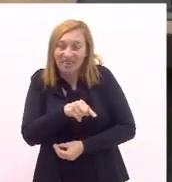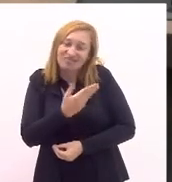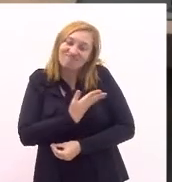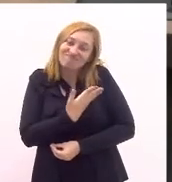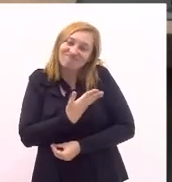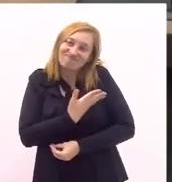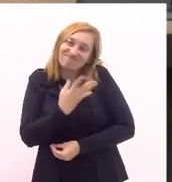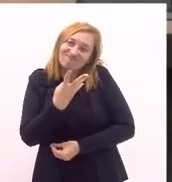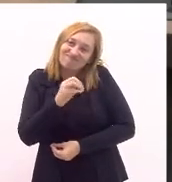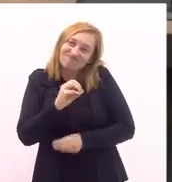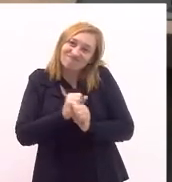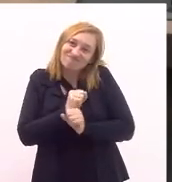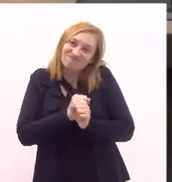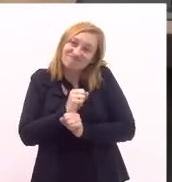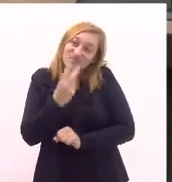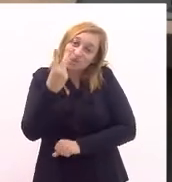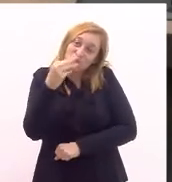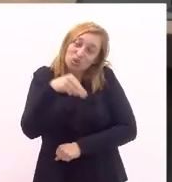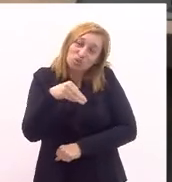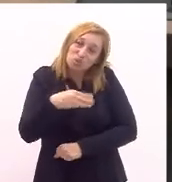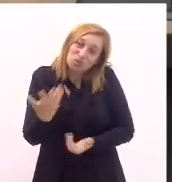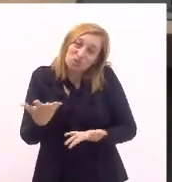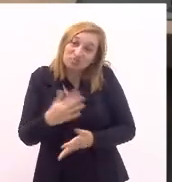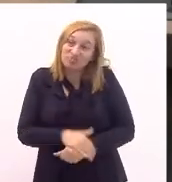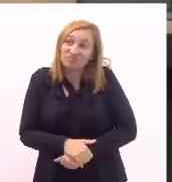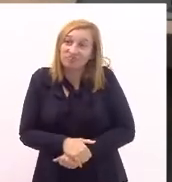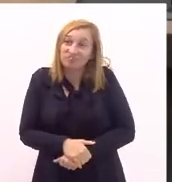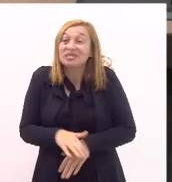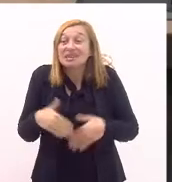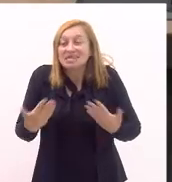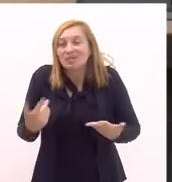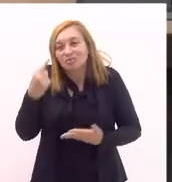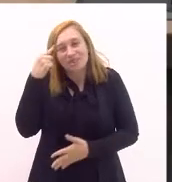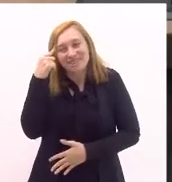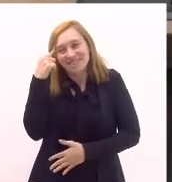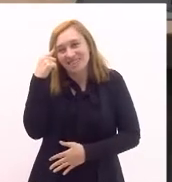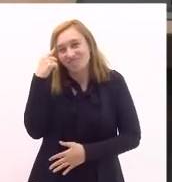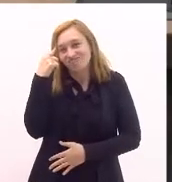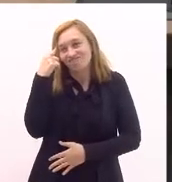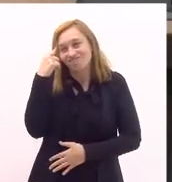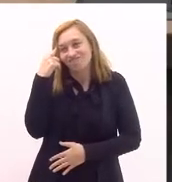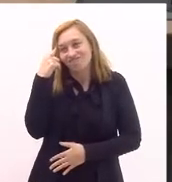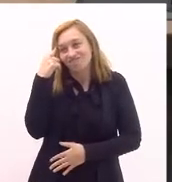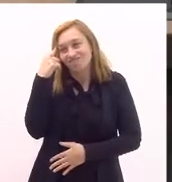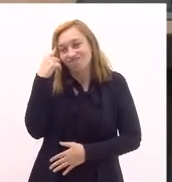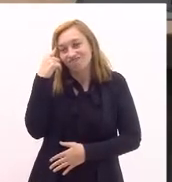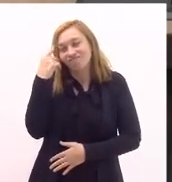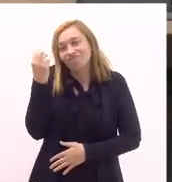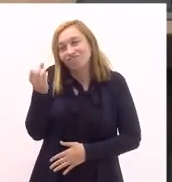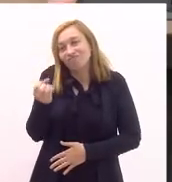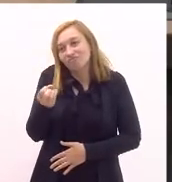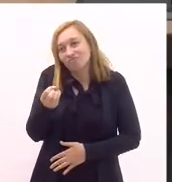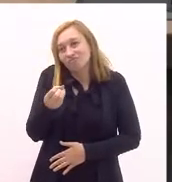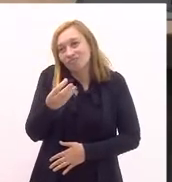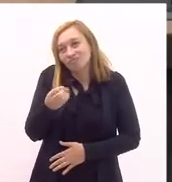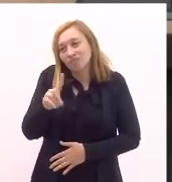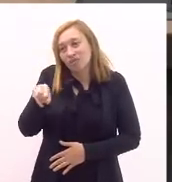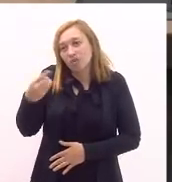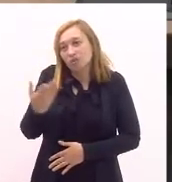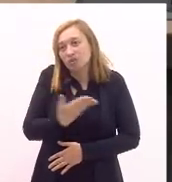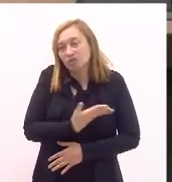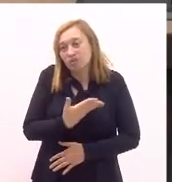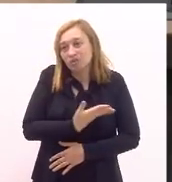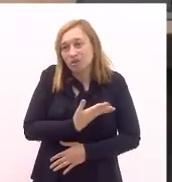de uma amizade de 40 anos em dois minutos então eu pensei o seguinte recentemente com outra amiga